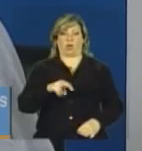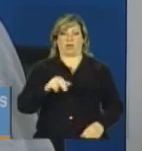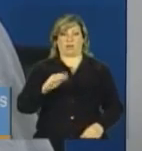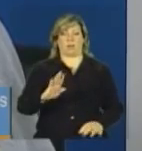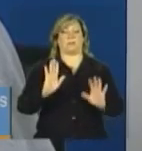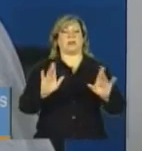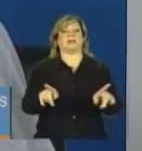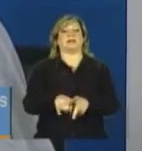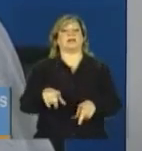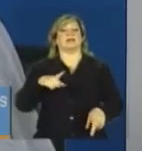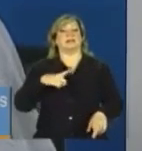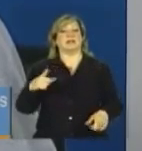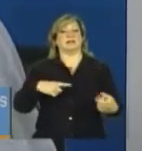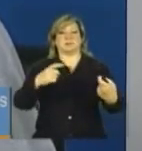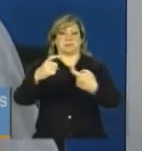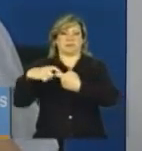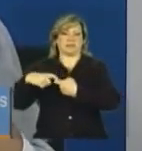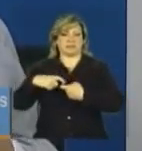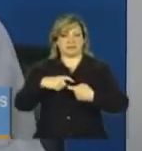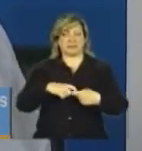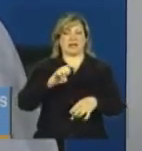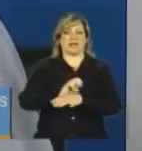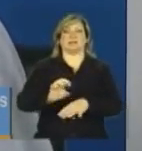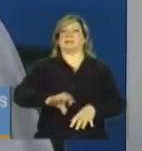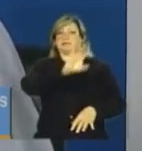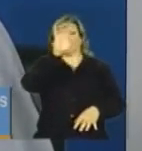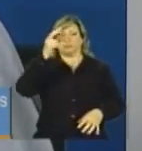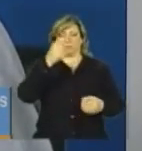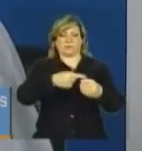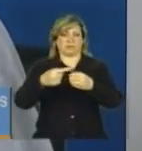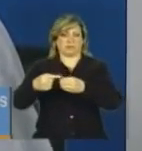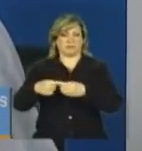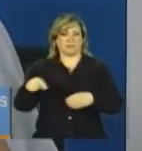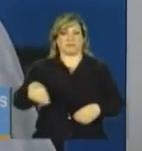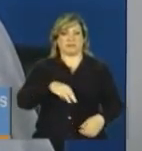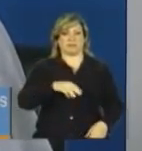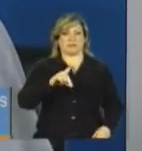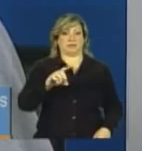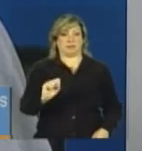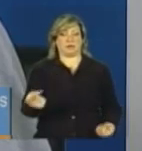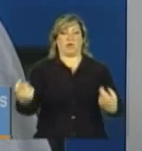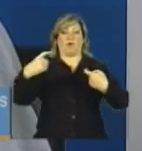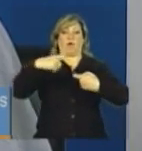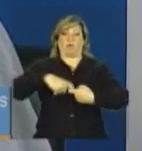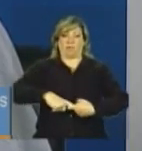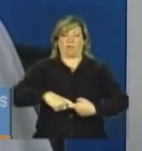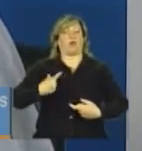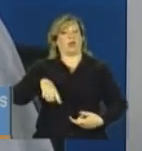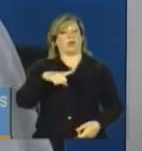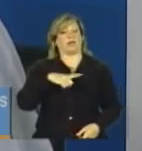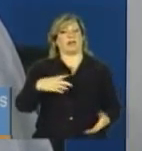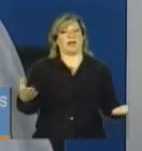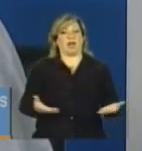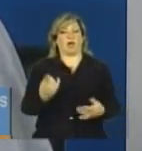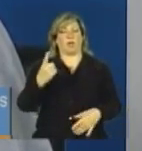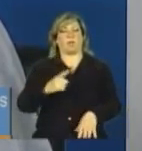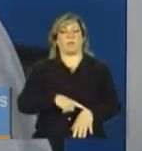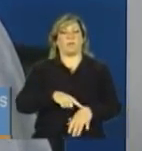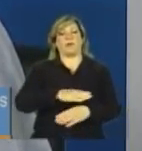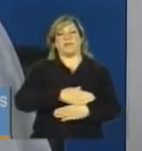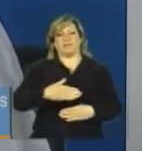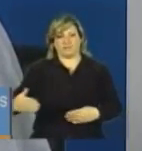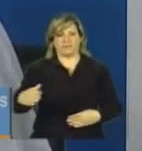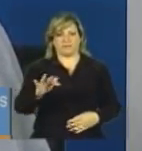temos também os parceiros que são estados e municípios que o MDS convenia. Nós estamos até numa fase eh